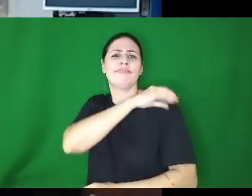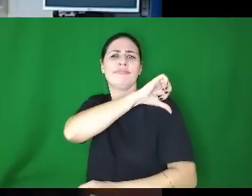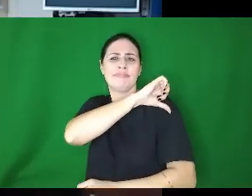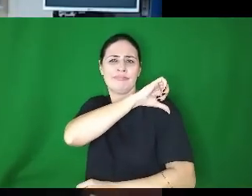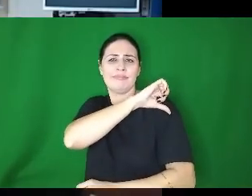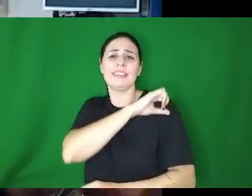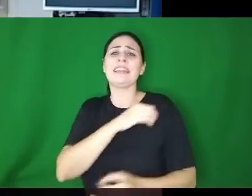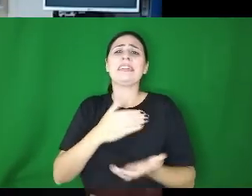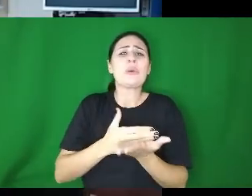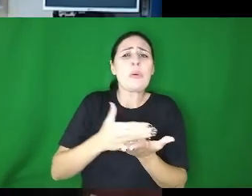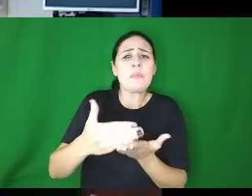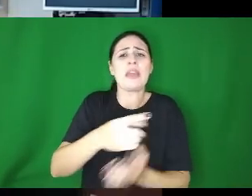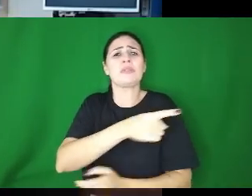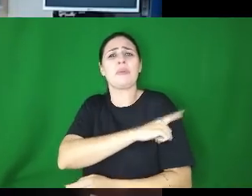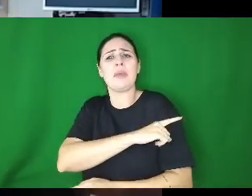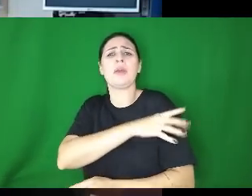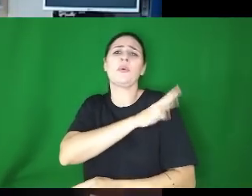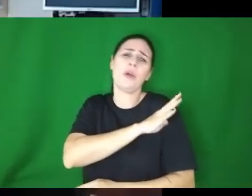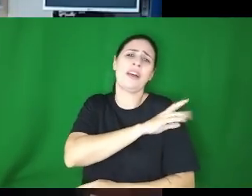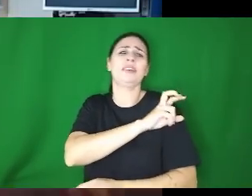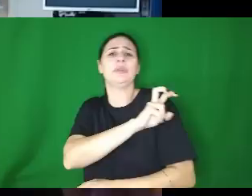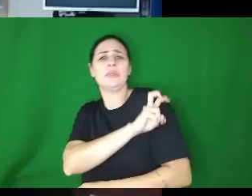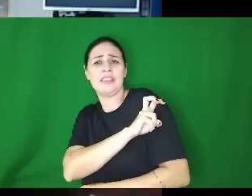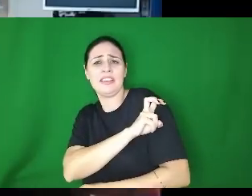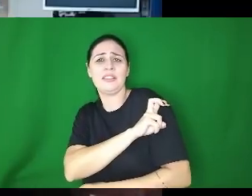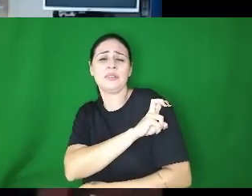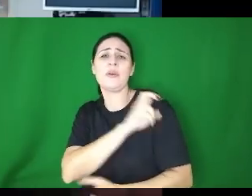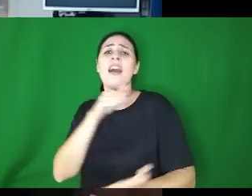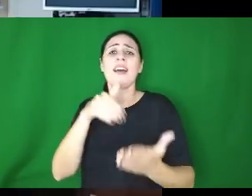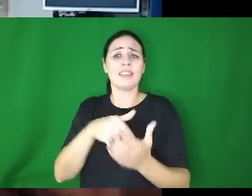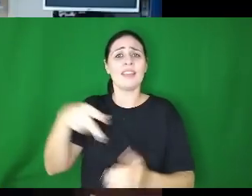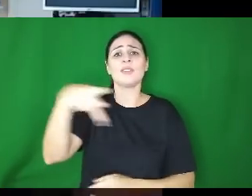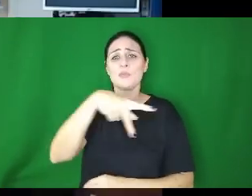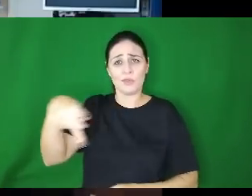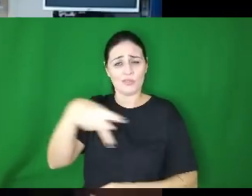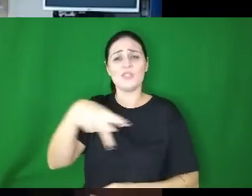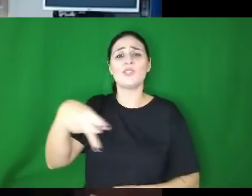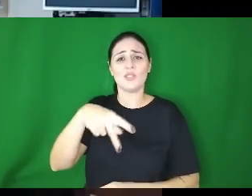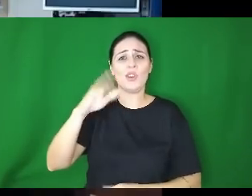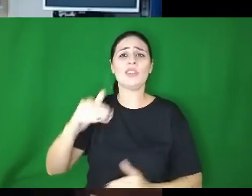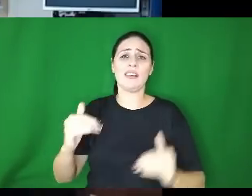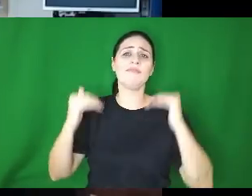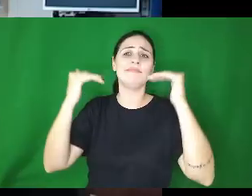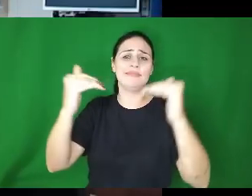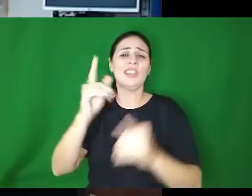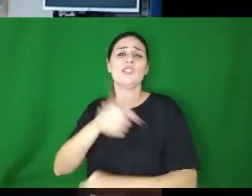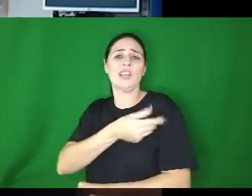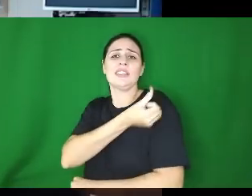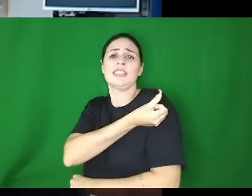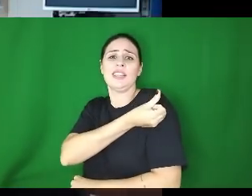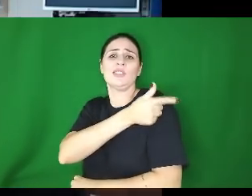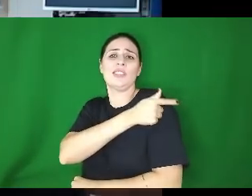a necessidade de discussão com relação, né, ao planejamento referencial, ela é premente